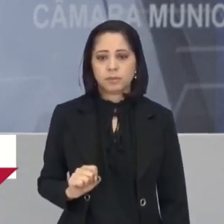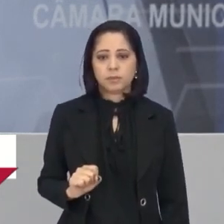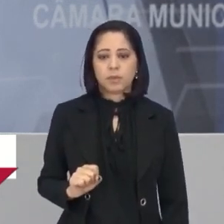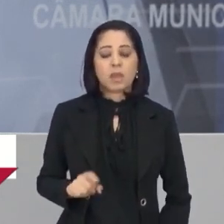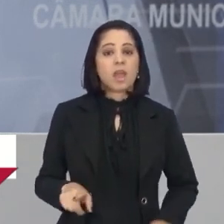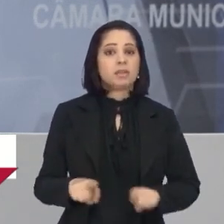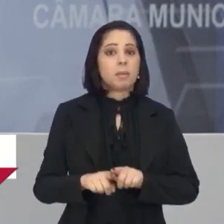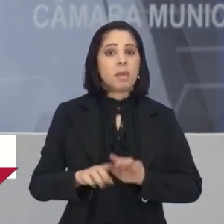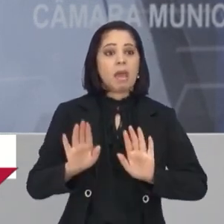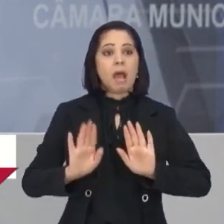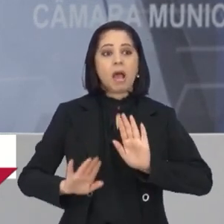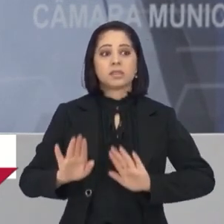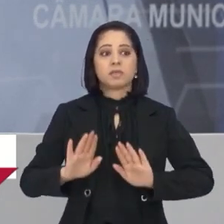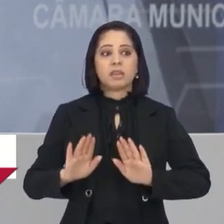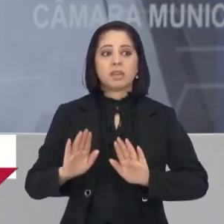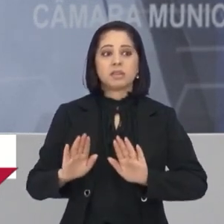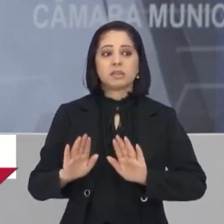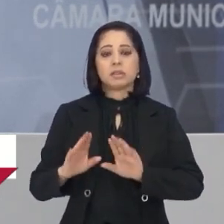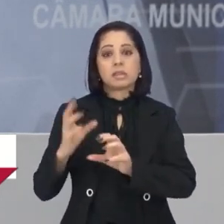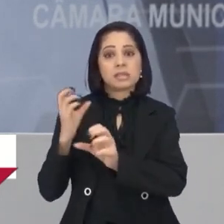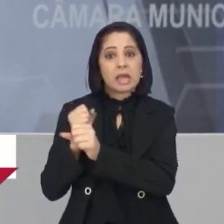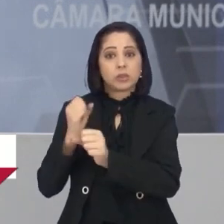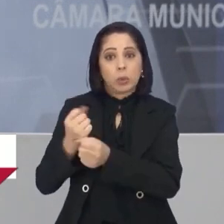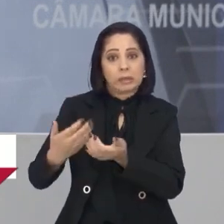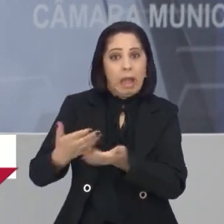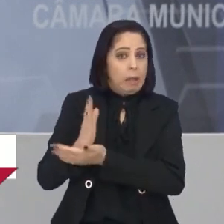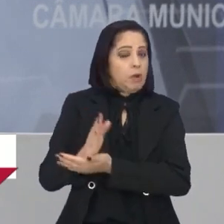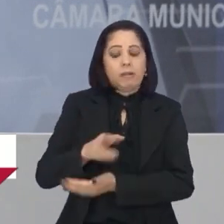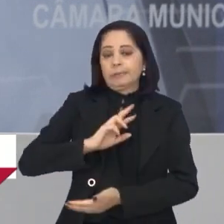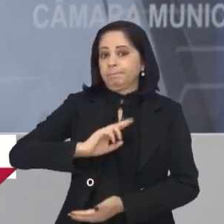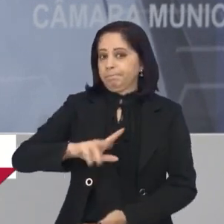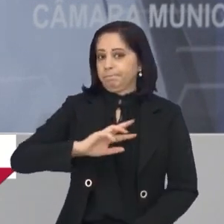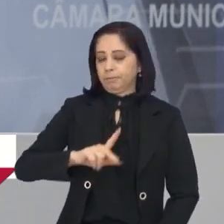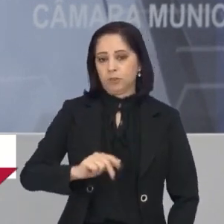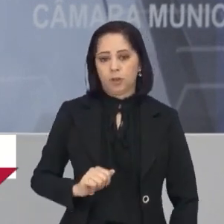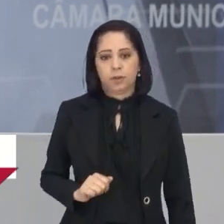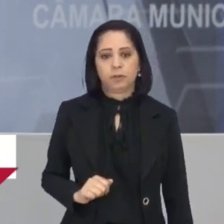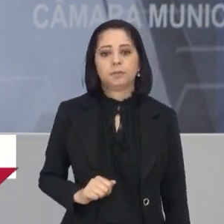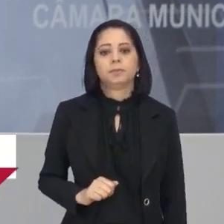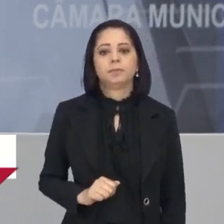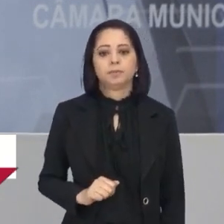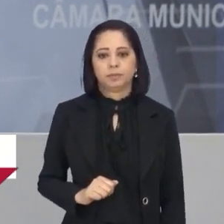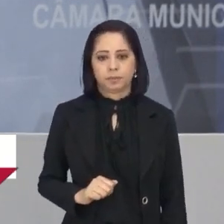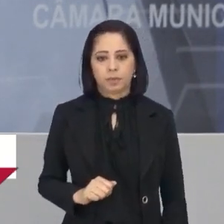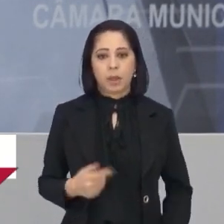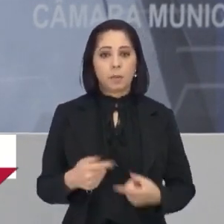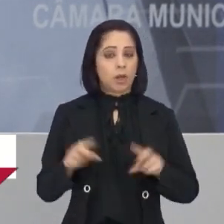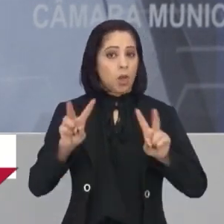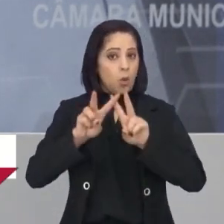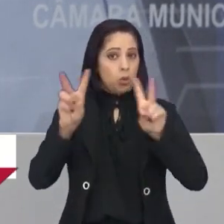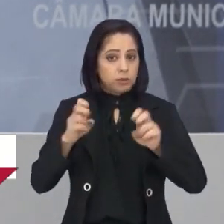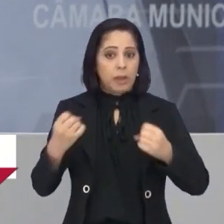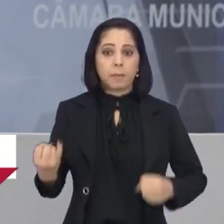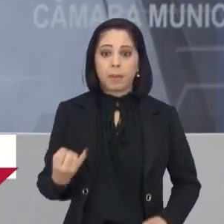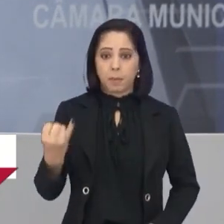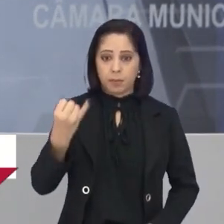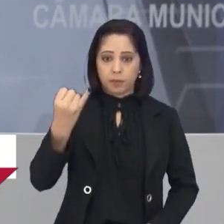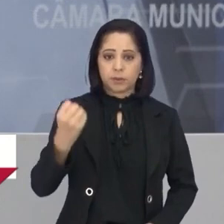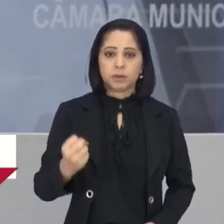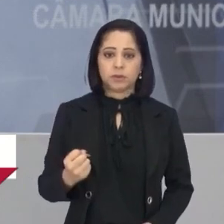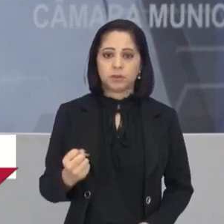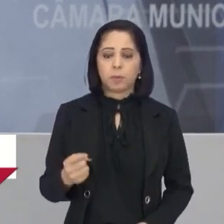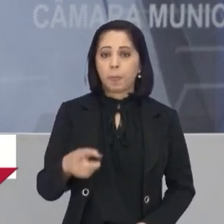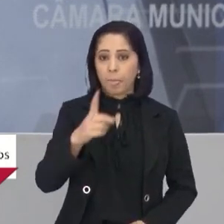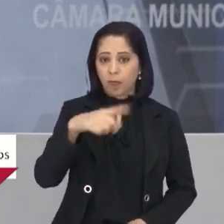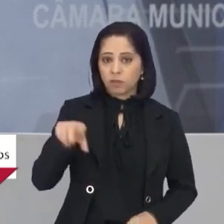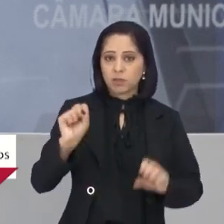de contas dada a relevância desse tema relevância é essa que pode ser observada